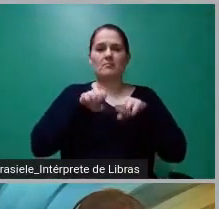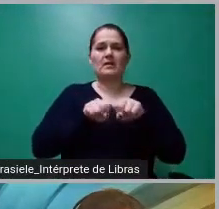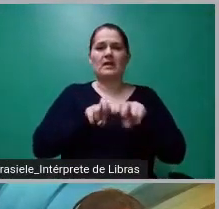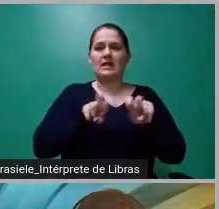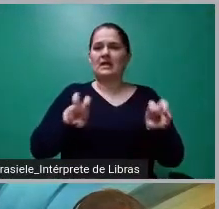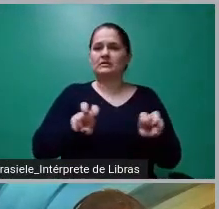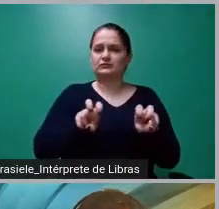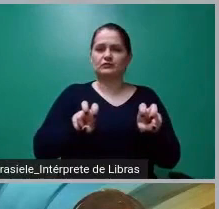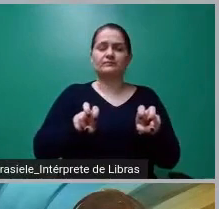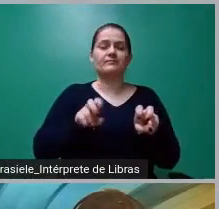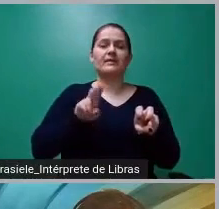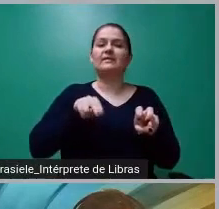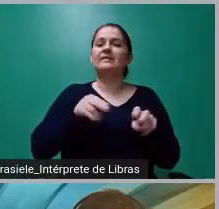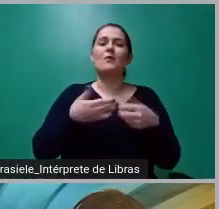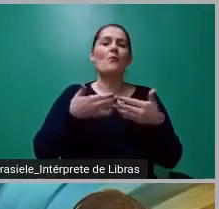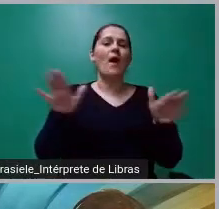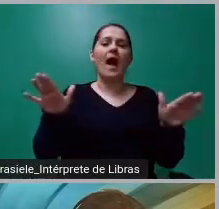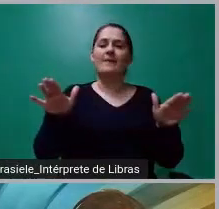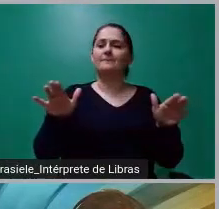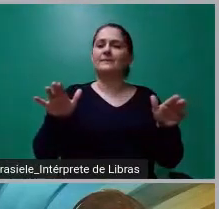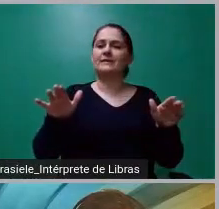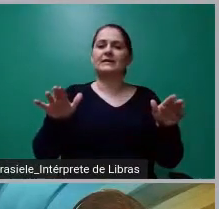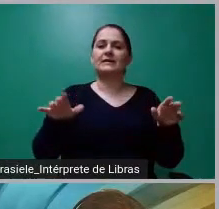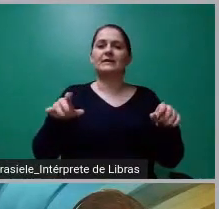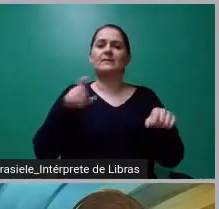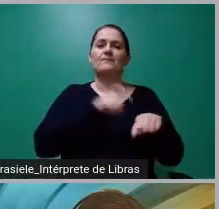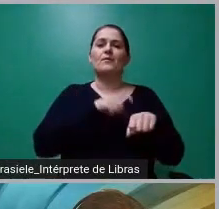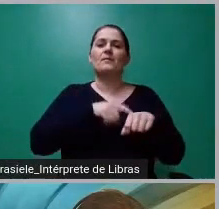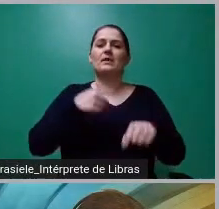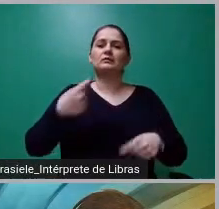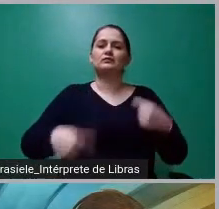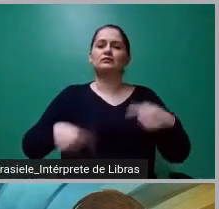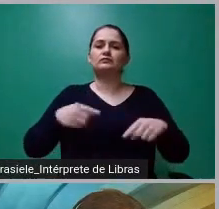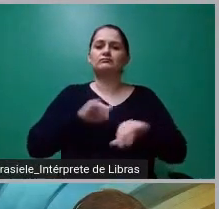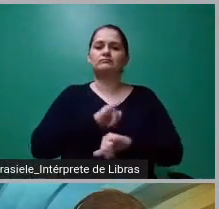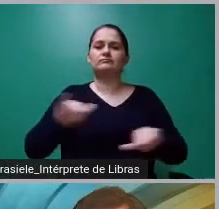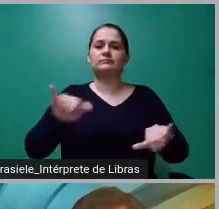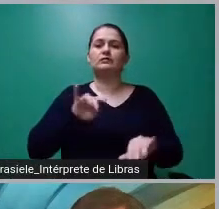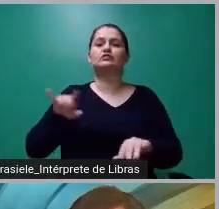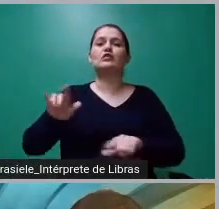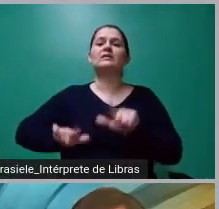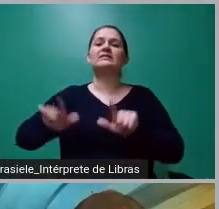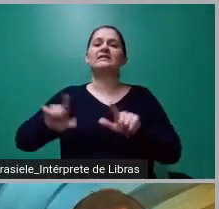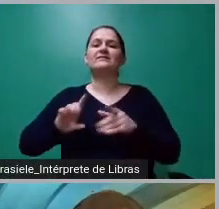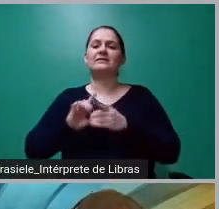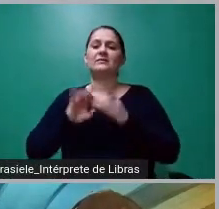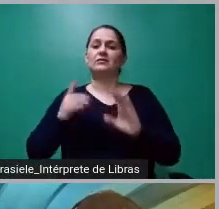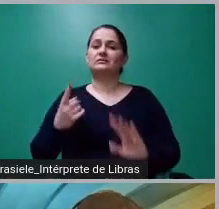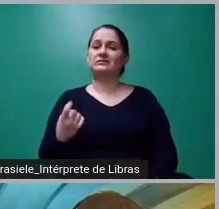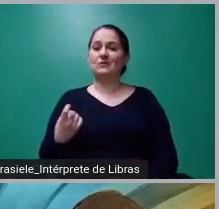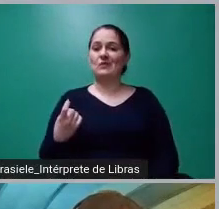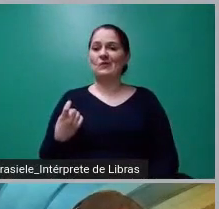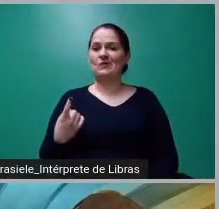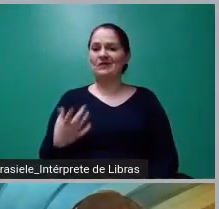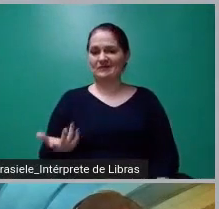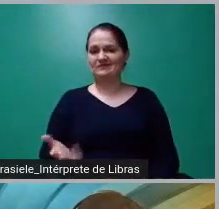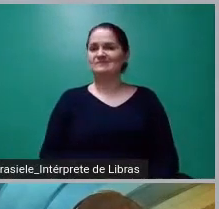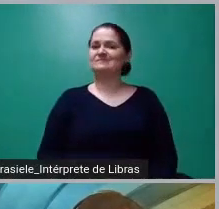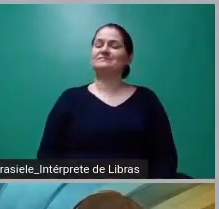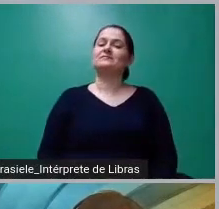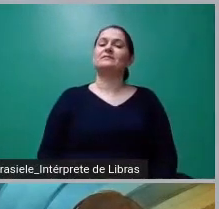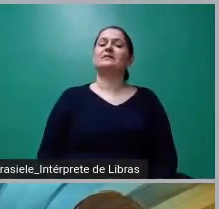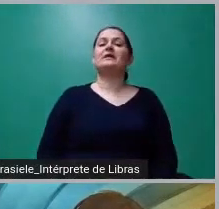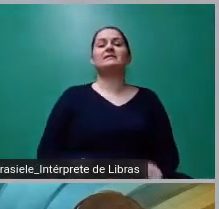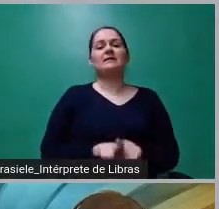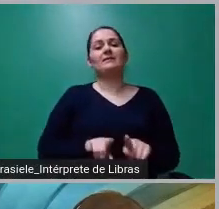Não abre espaço para a gente falar, a não ser a TV Democracia, né, Fábio? E